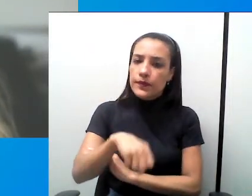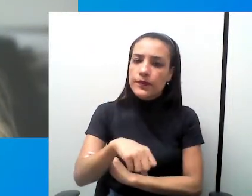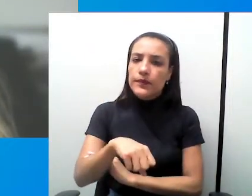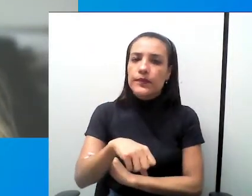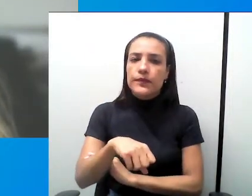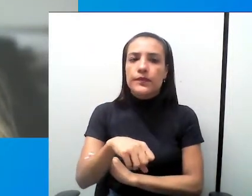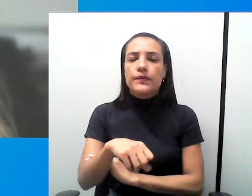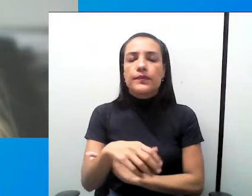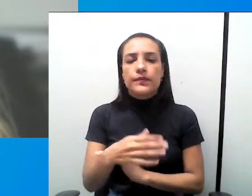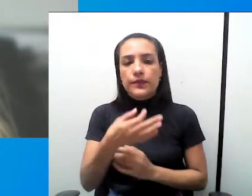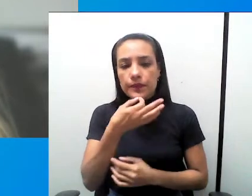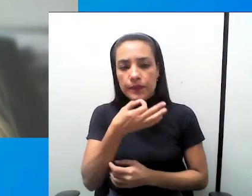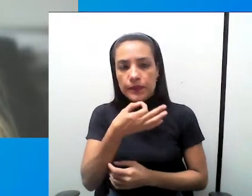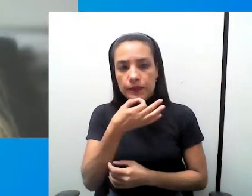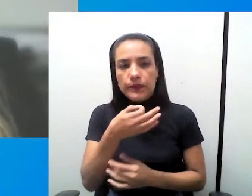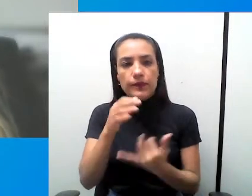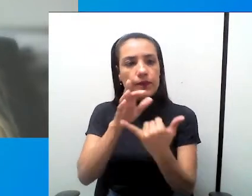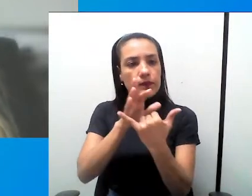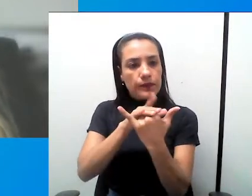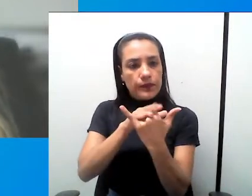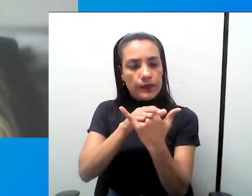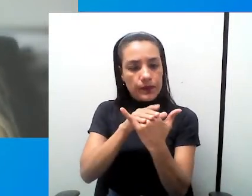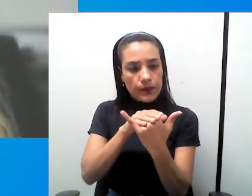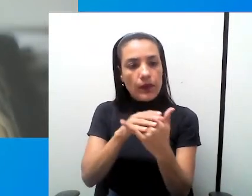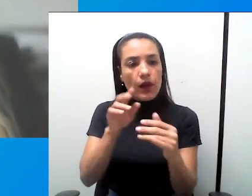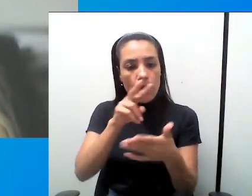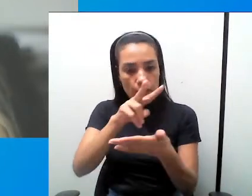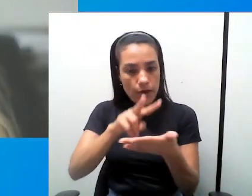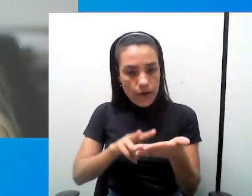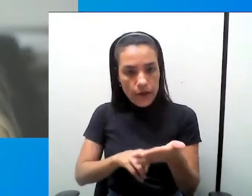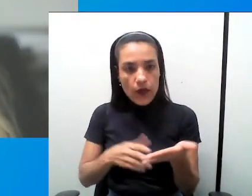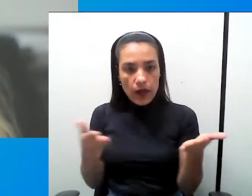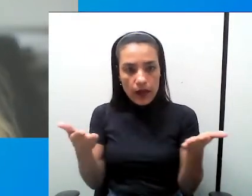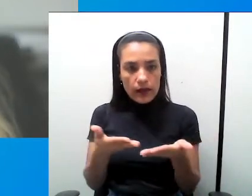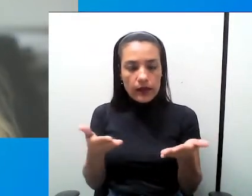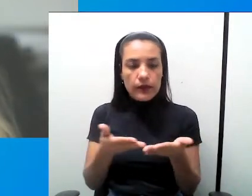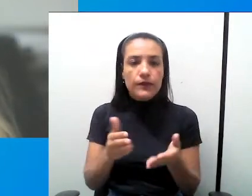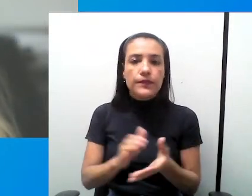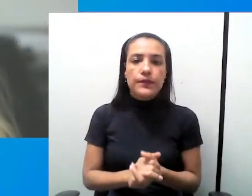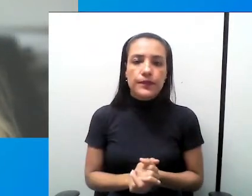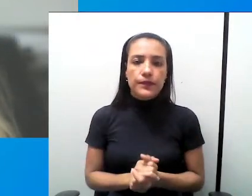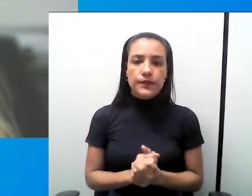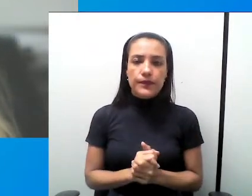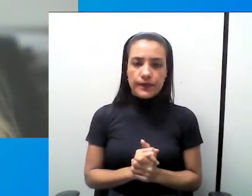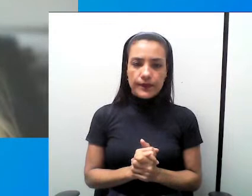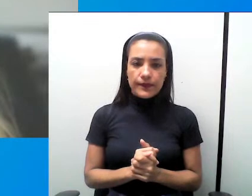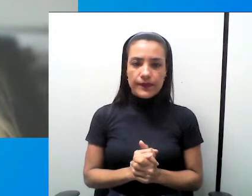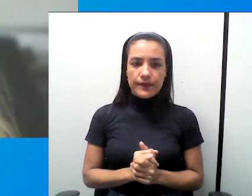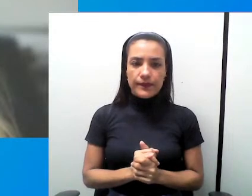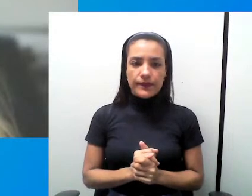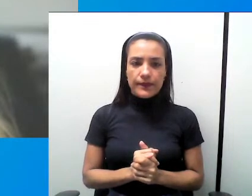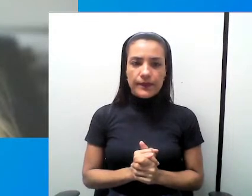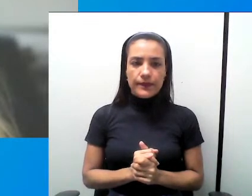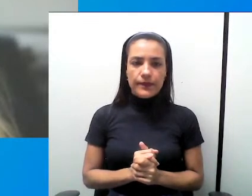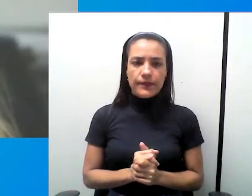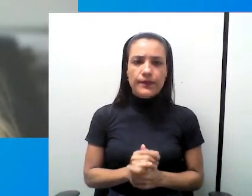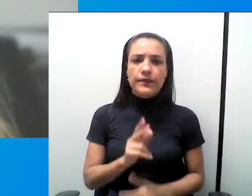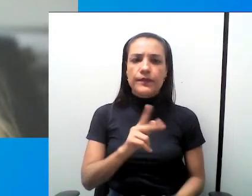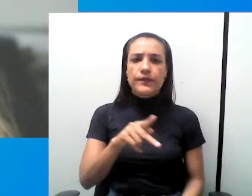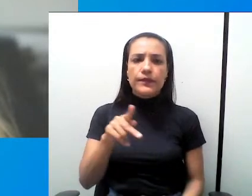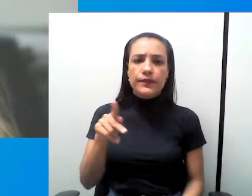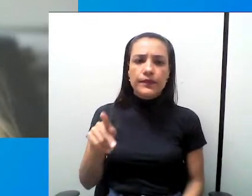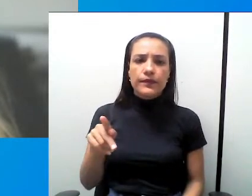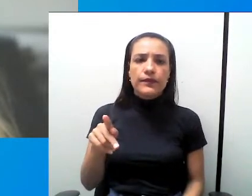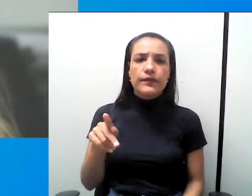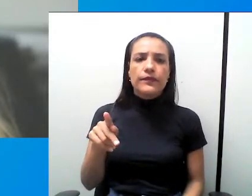no chat do YouTube, mas eu vou ler para todos, caso não tenham visualizado. Para o professor Luiz Américo,